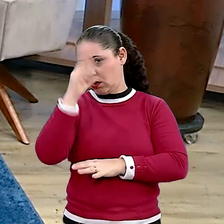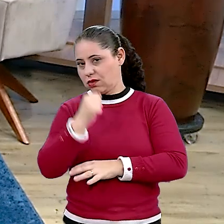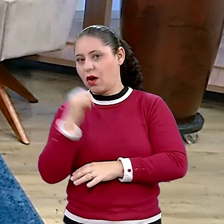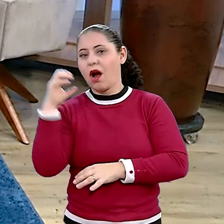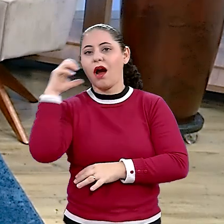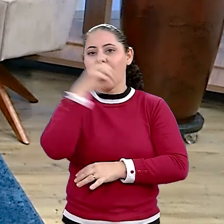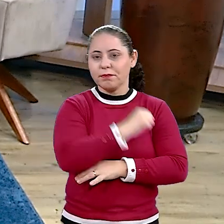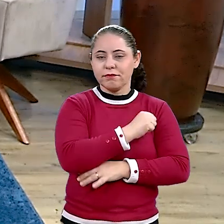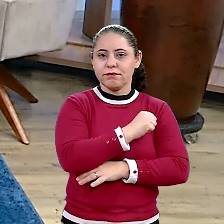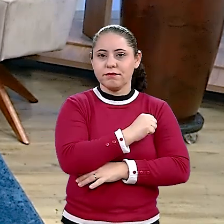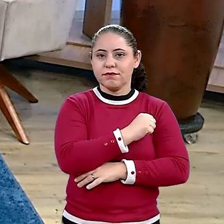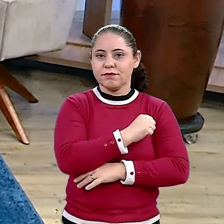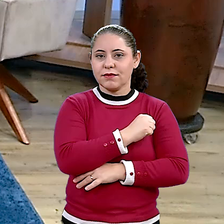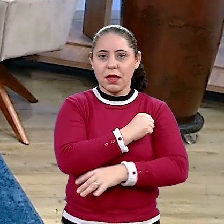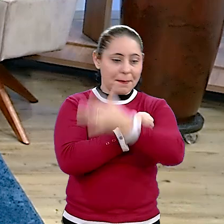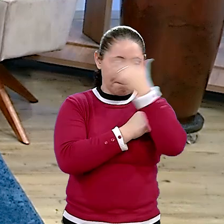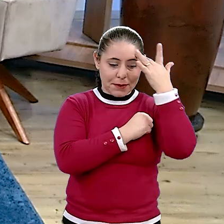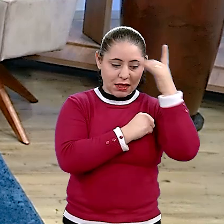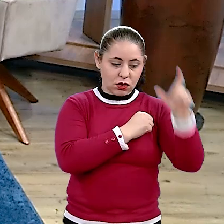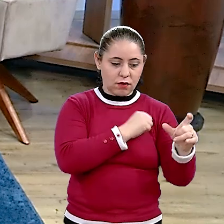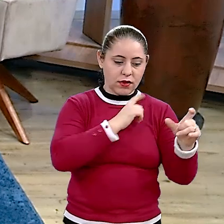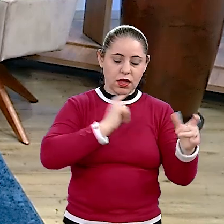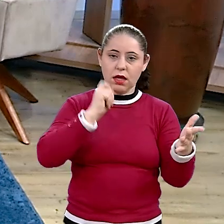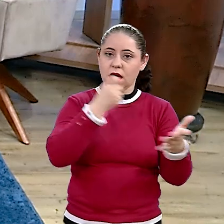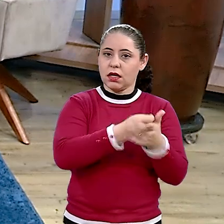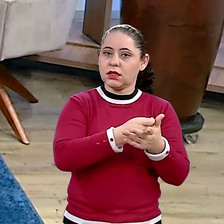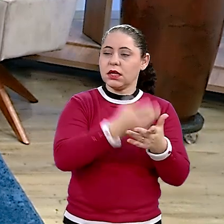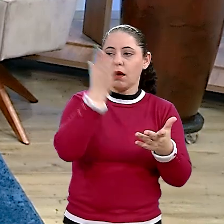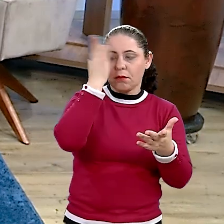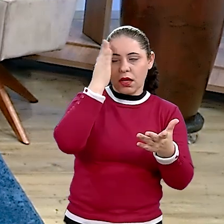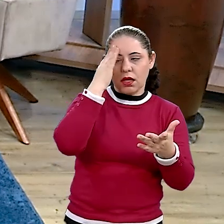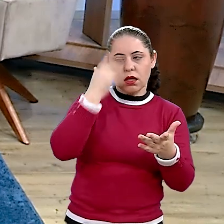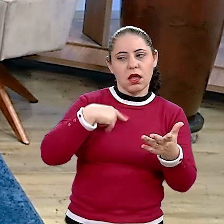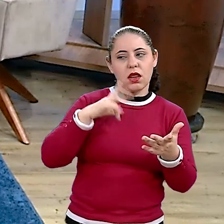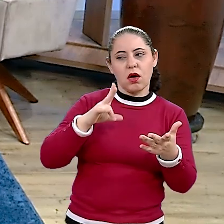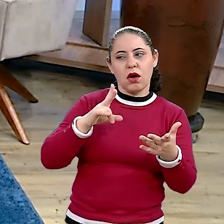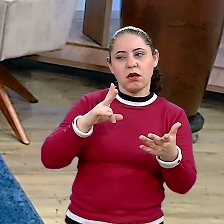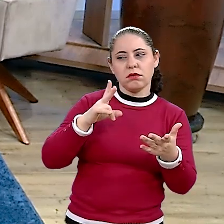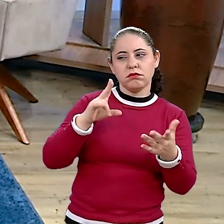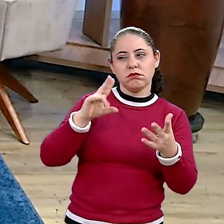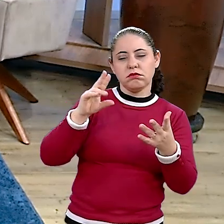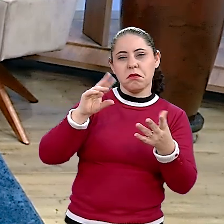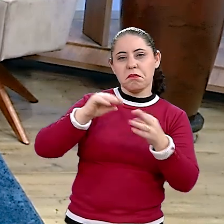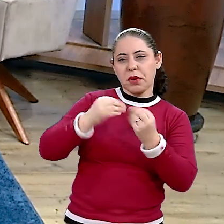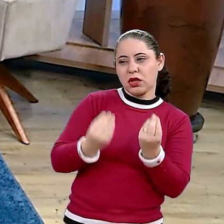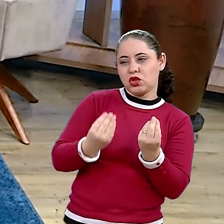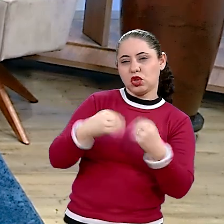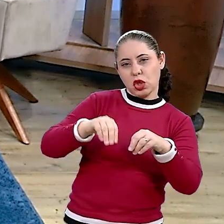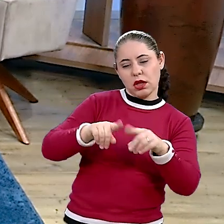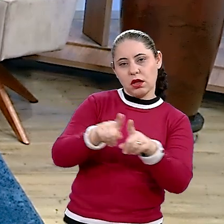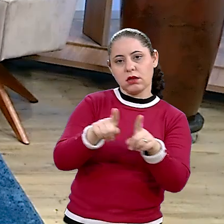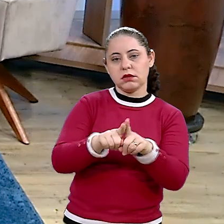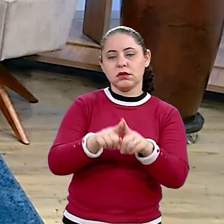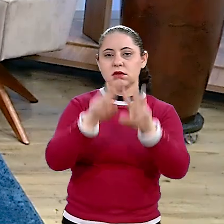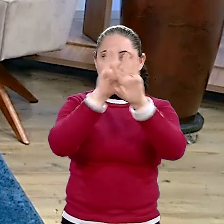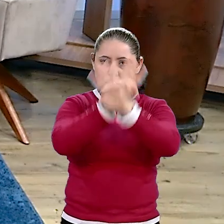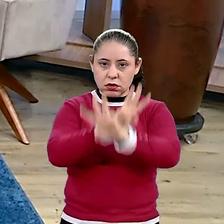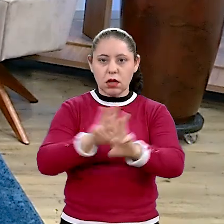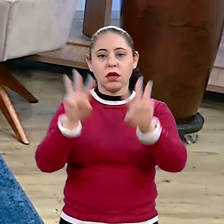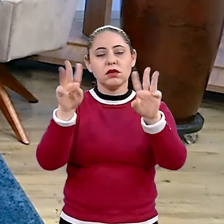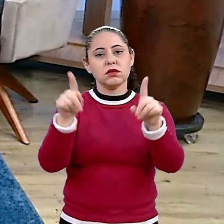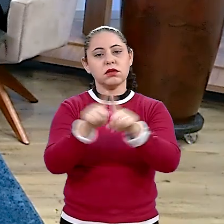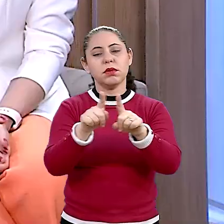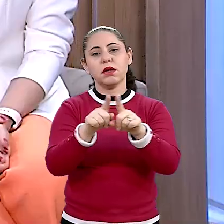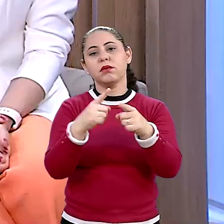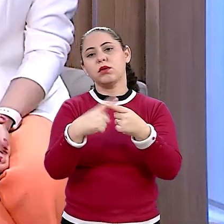E para o indivíduo, ele tem que ter a garantia absoluta de que ele não está sendo preterido na fila. E, além de um site, tem que ser mobile também,